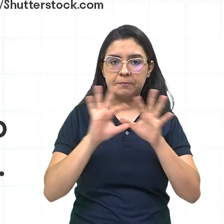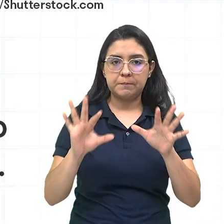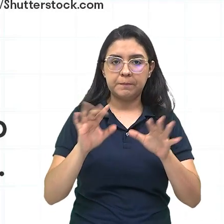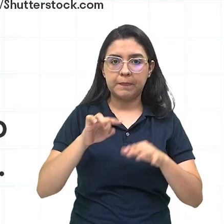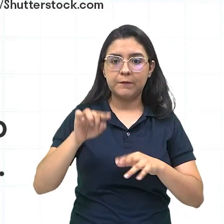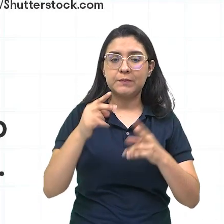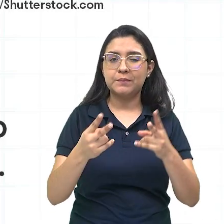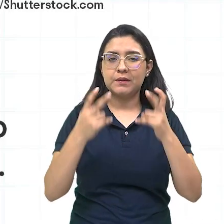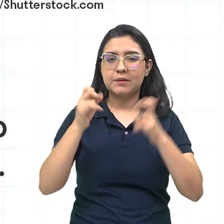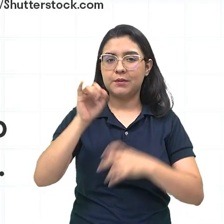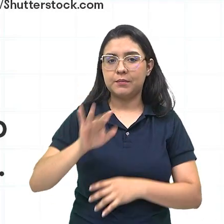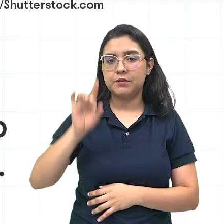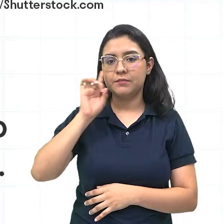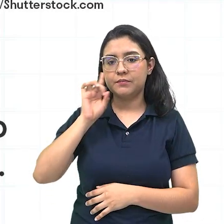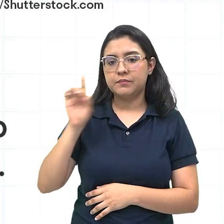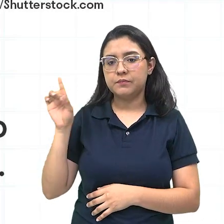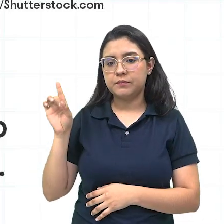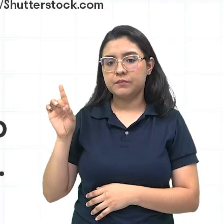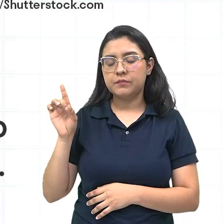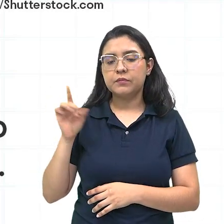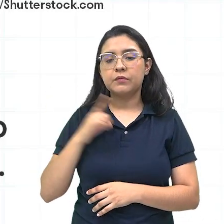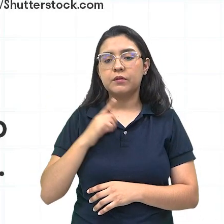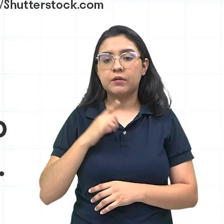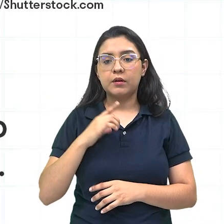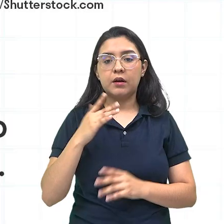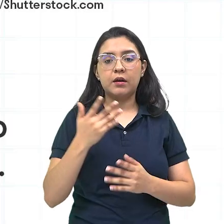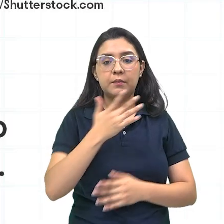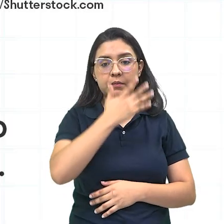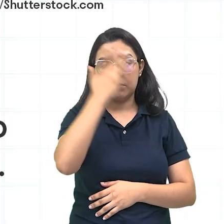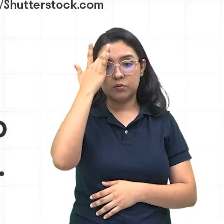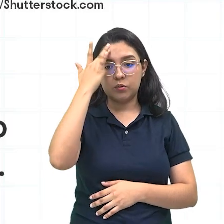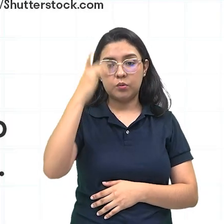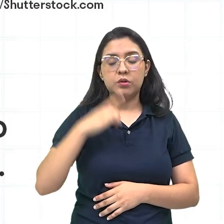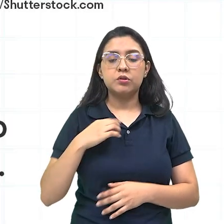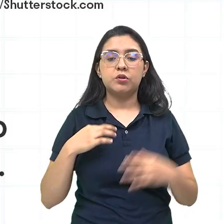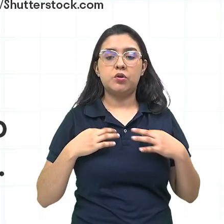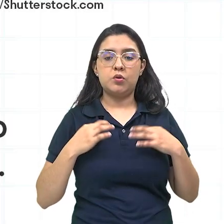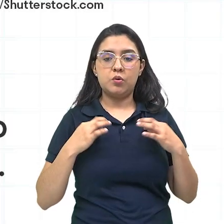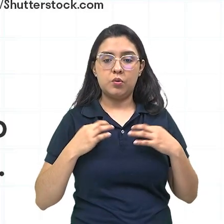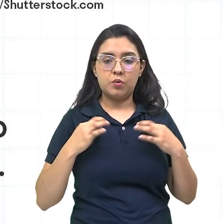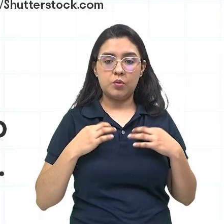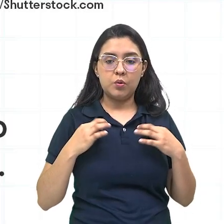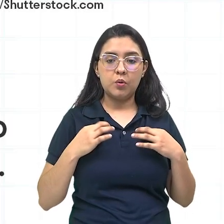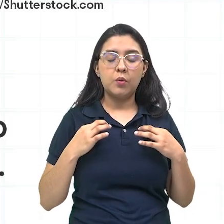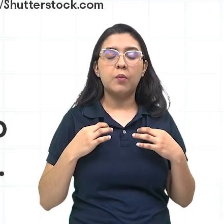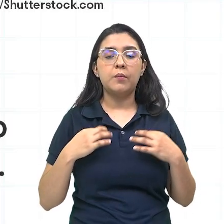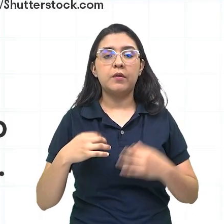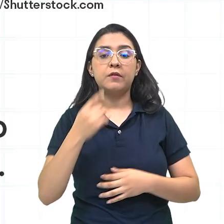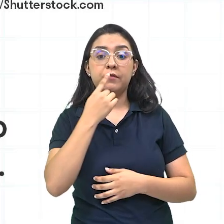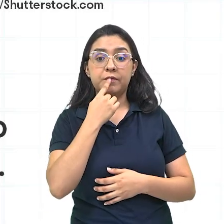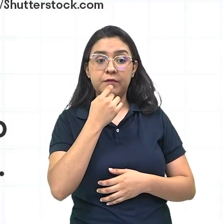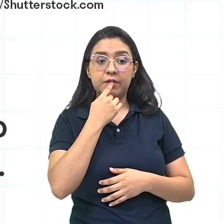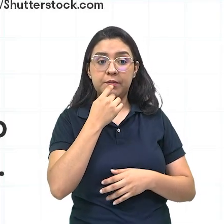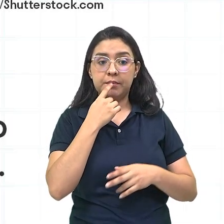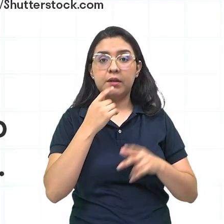podem ver aí pela imagem, olha só, o lutador de vermelho, Ele está conseguindo ali aplicar um golpe